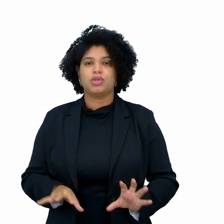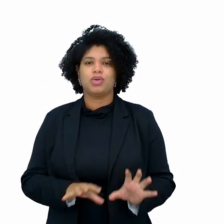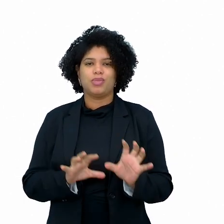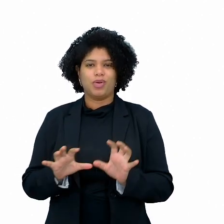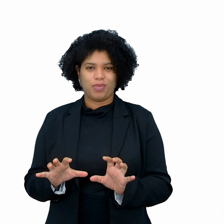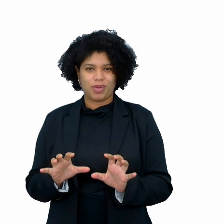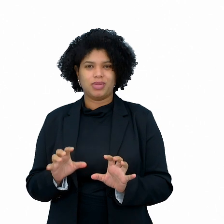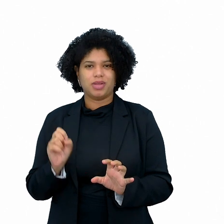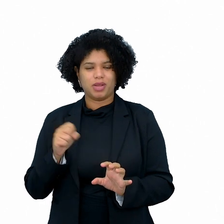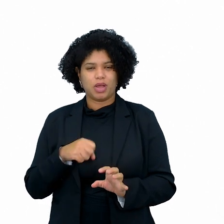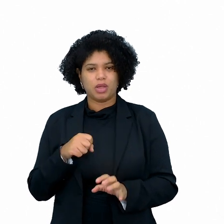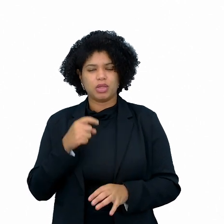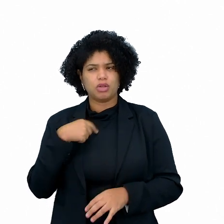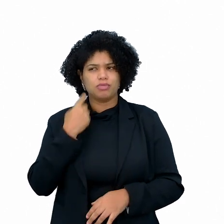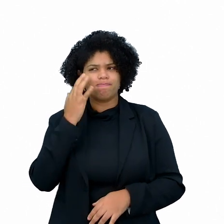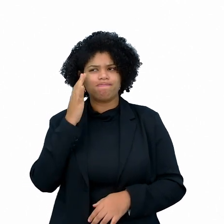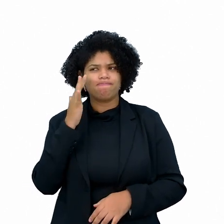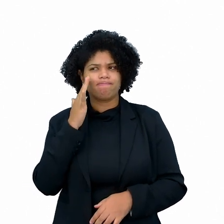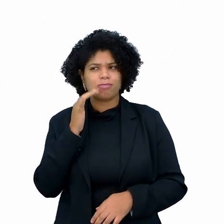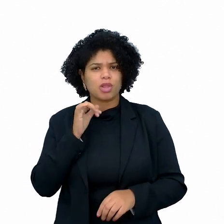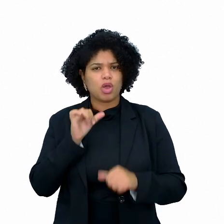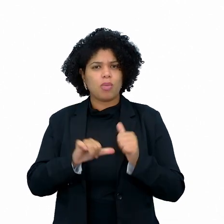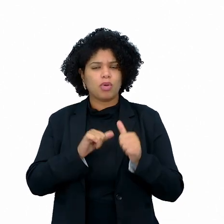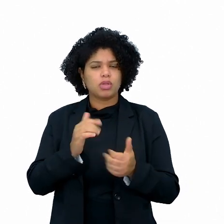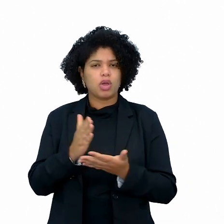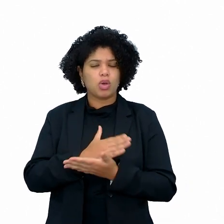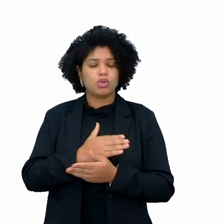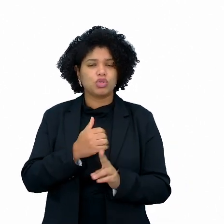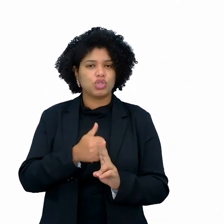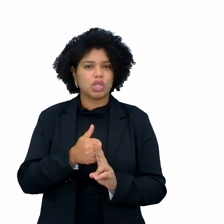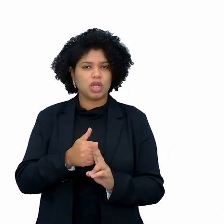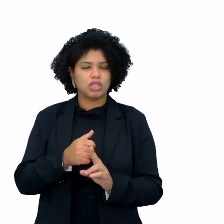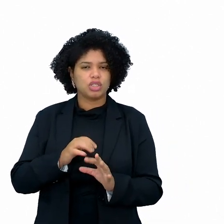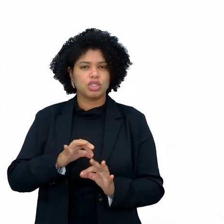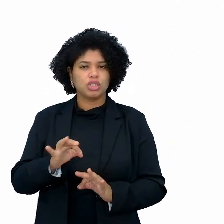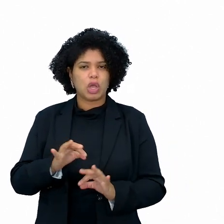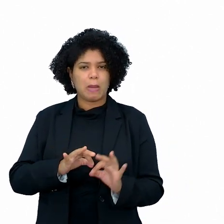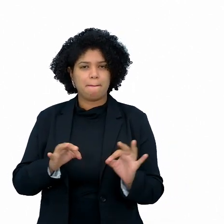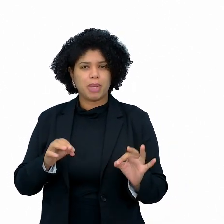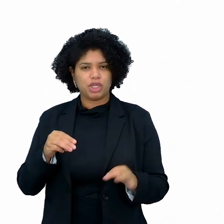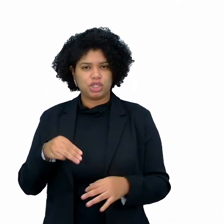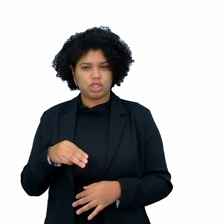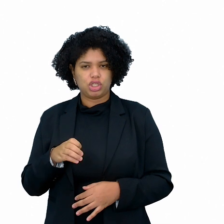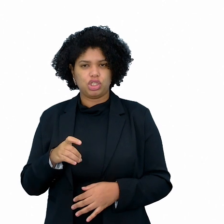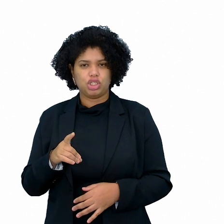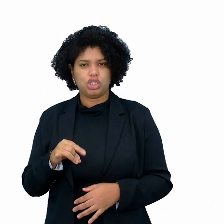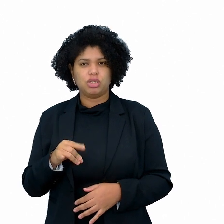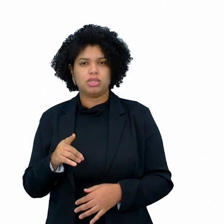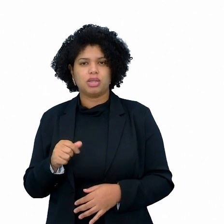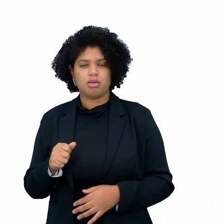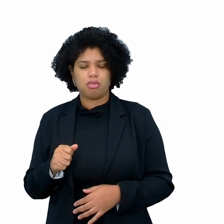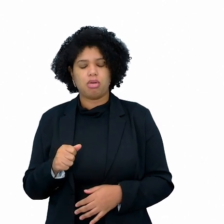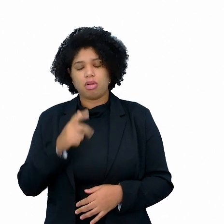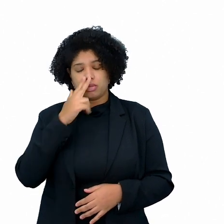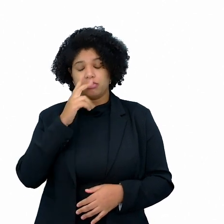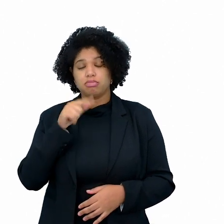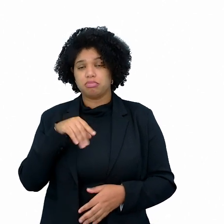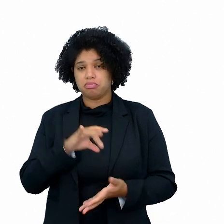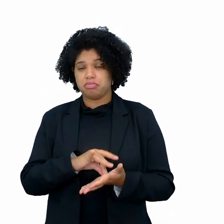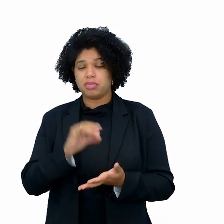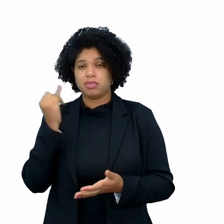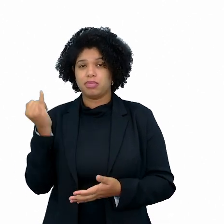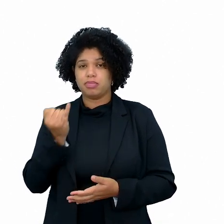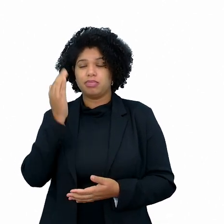gente pensar a transformação entre as unidades de medida. Então, eu acho que é importantíssimo, né,